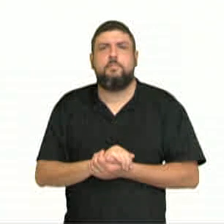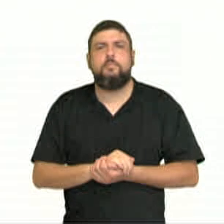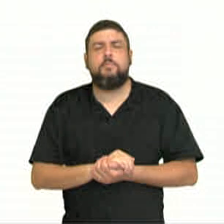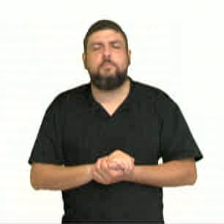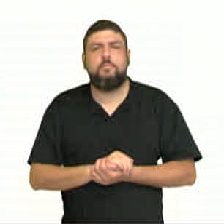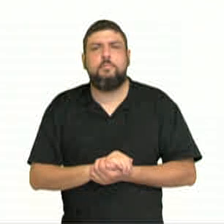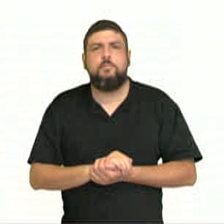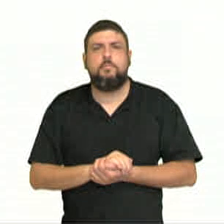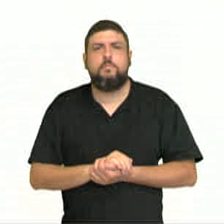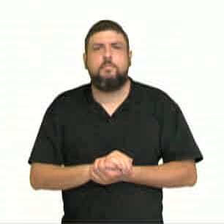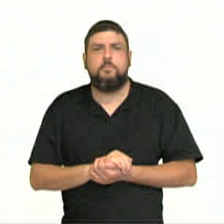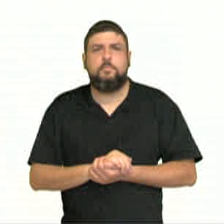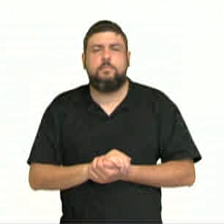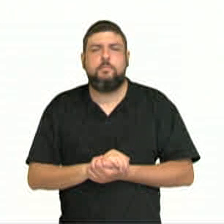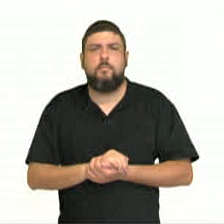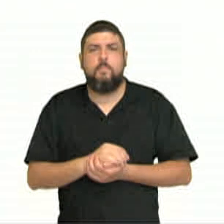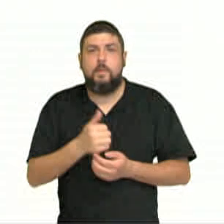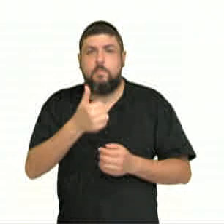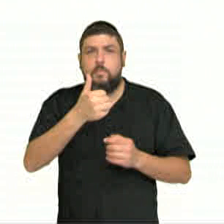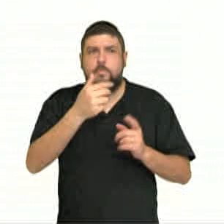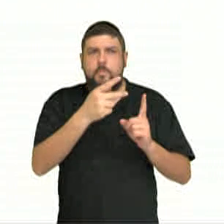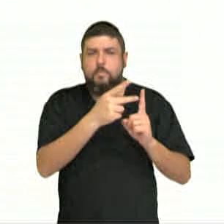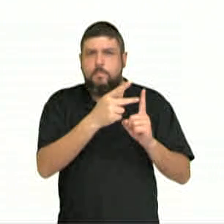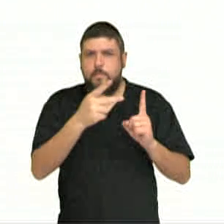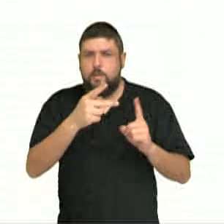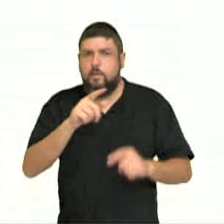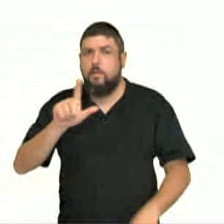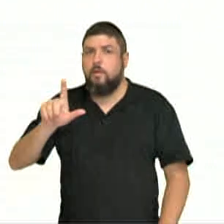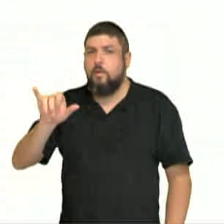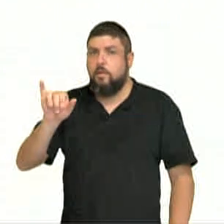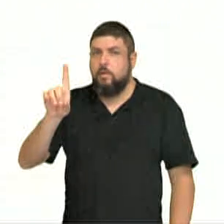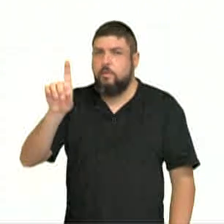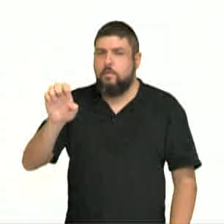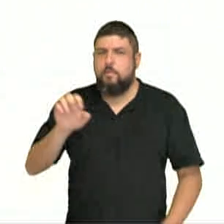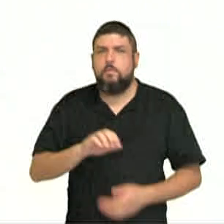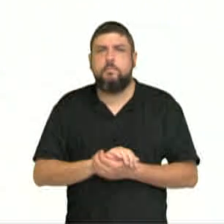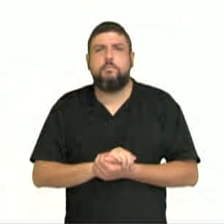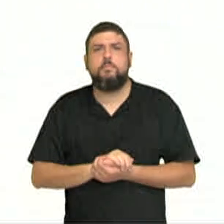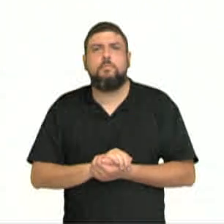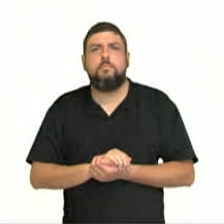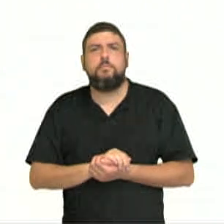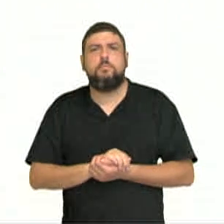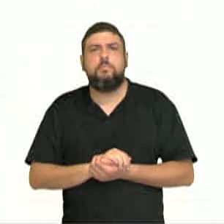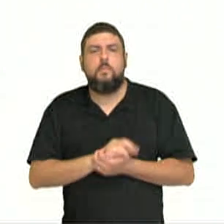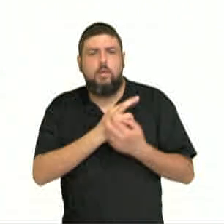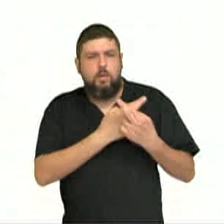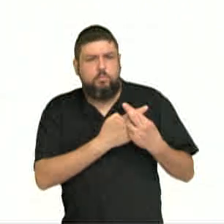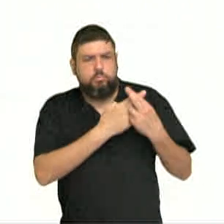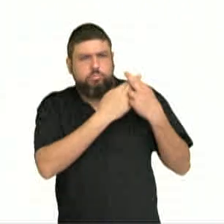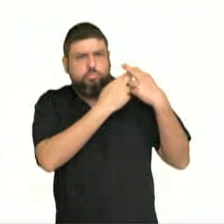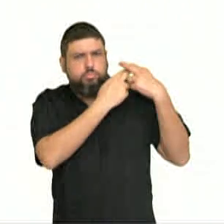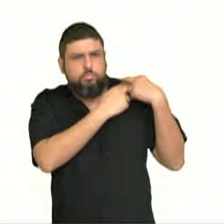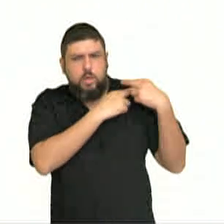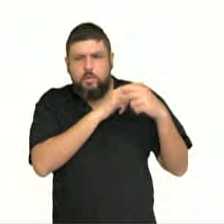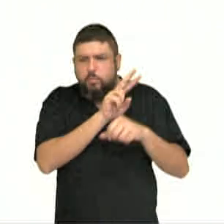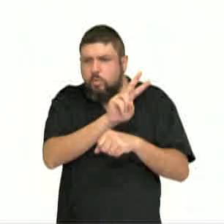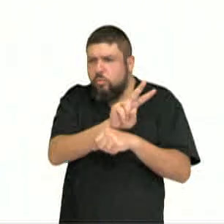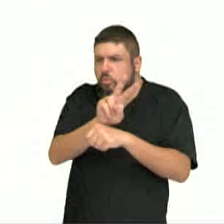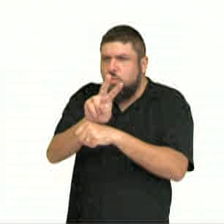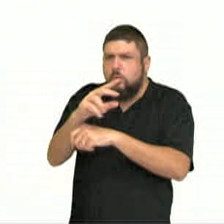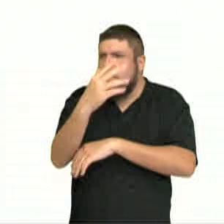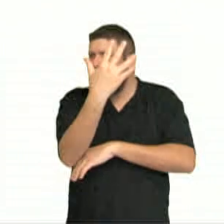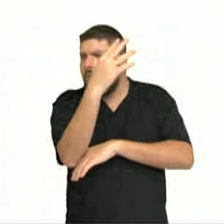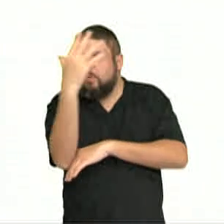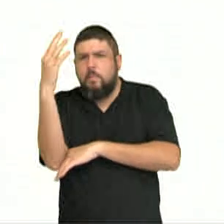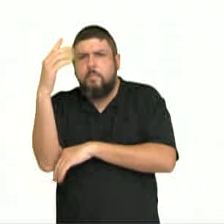Olha lá, então o primeiro parágrafo lá, o LIB. Responsável pela proteção do meio ambiente e prevenção de crimes